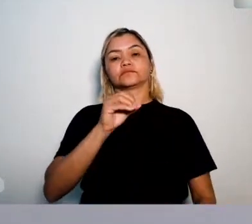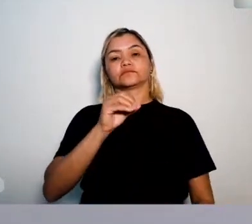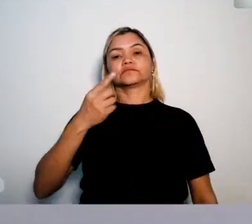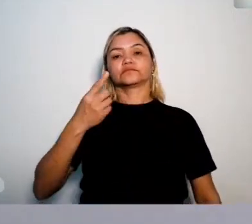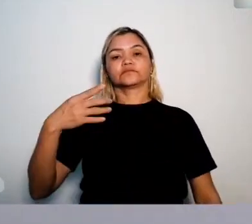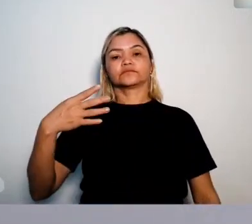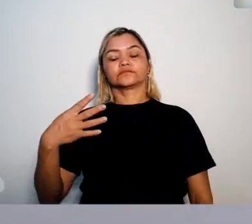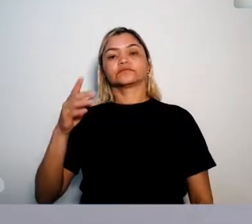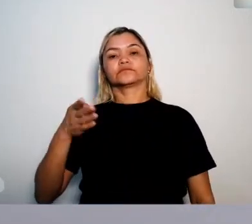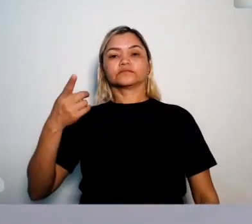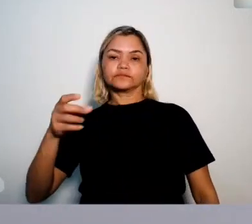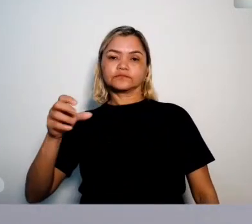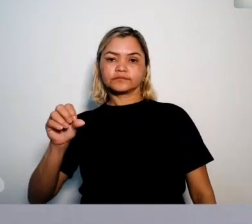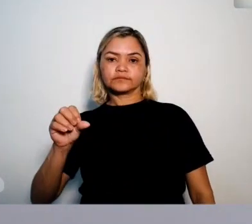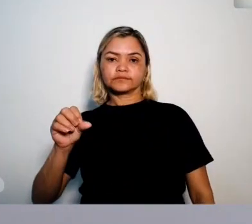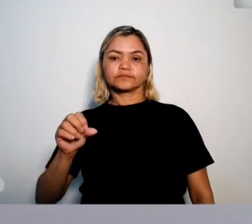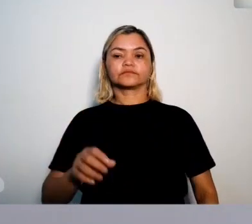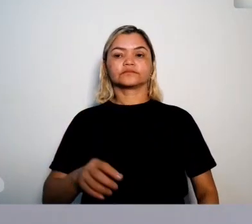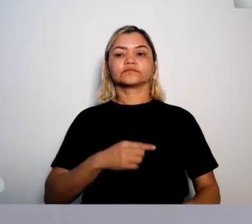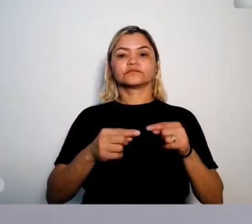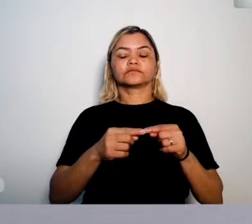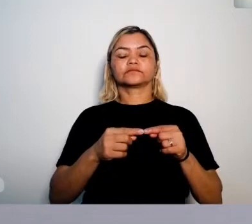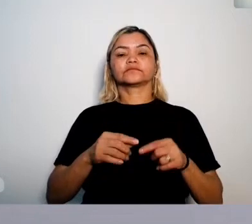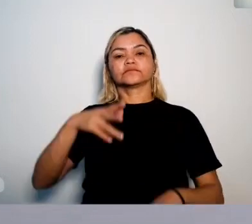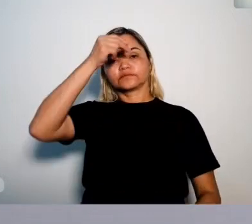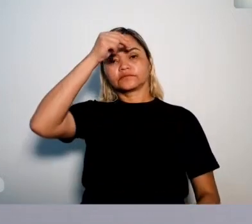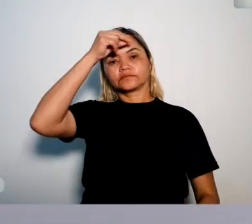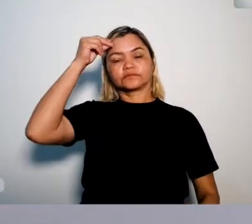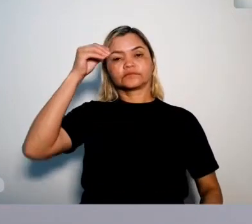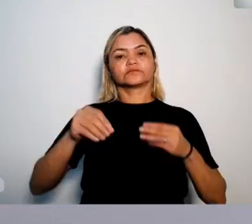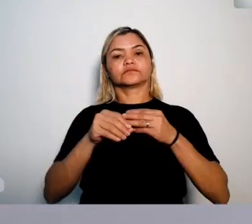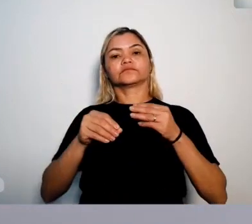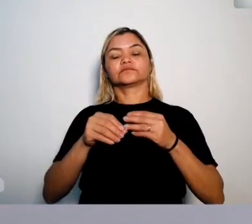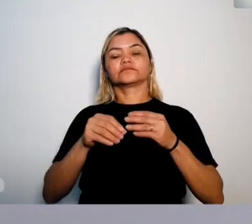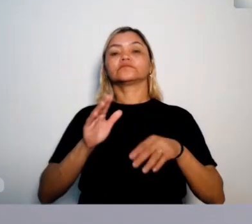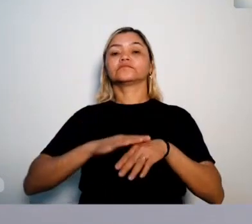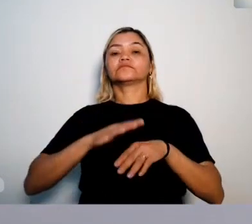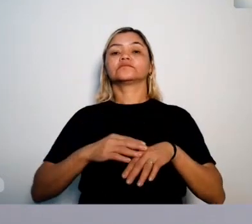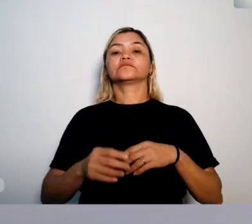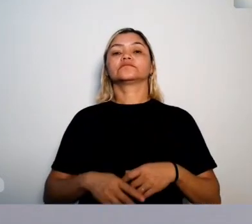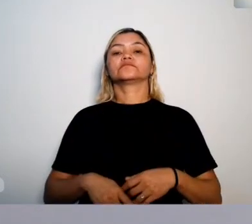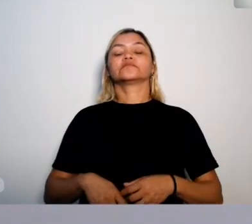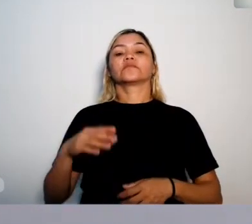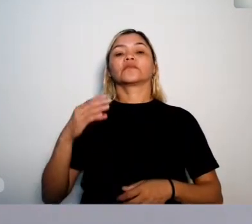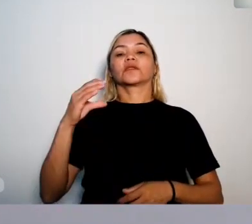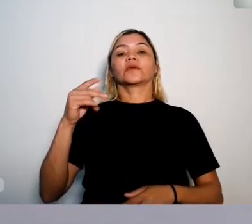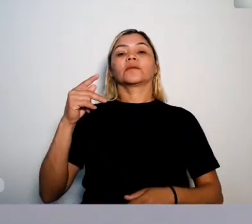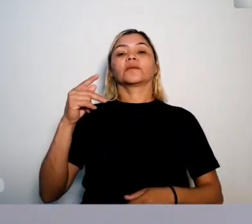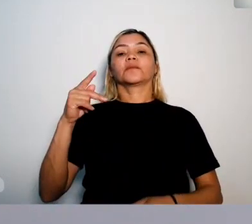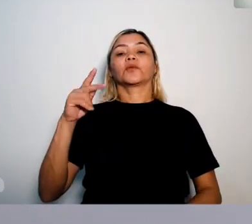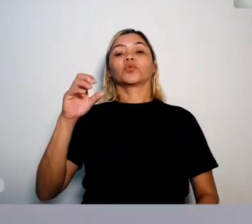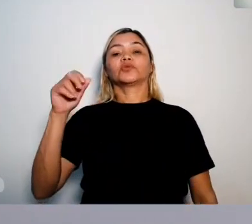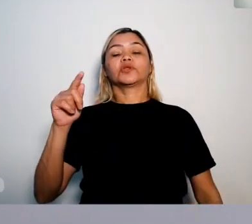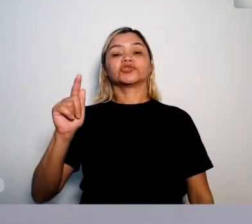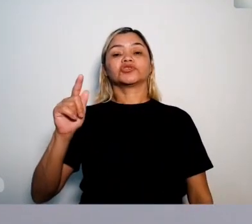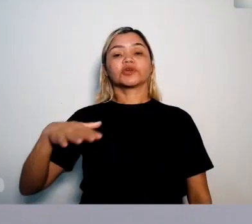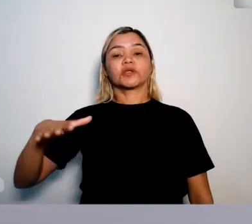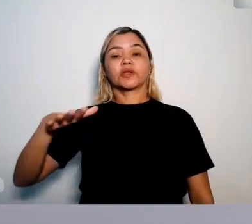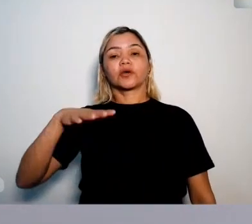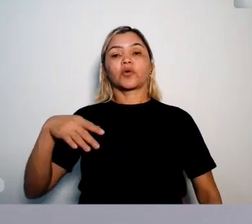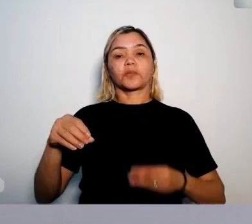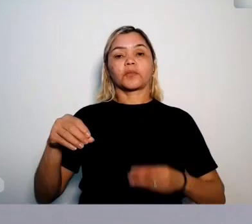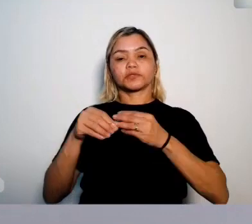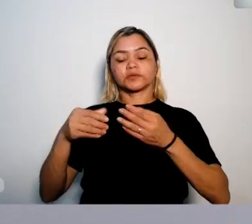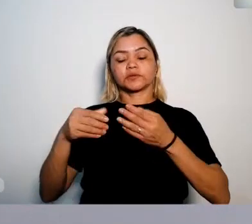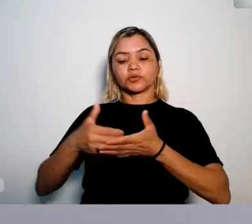014/2019. Iniciativa Prefeito Municipal que cria a Procuradoria-Geral do Município e altera o dispositivo da